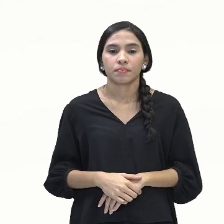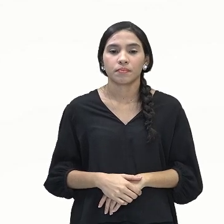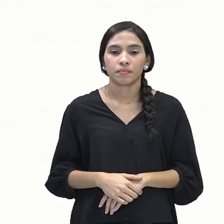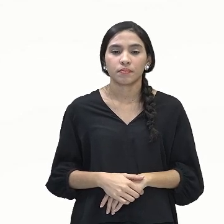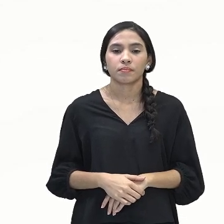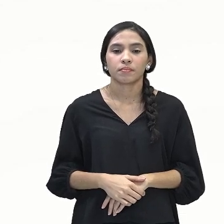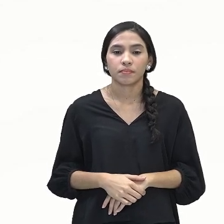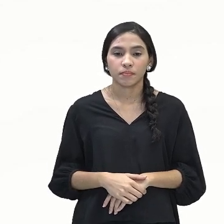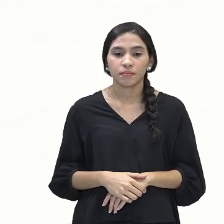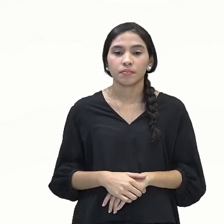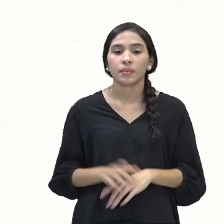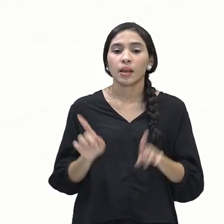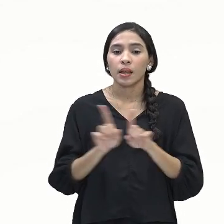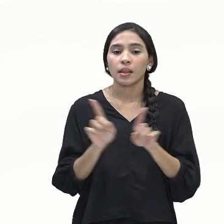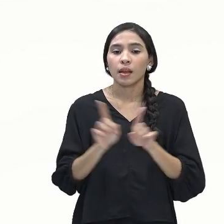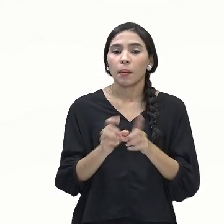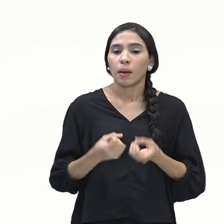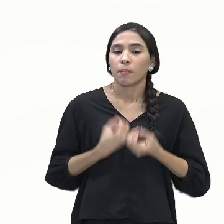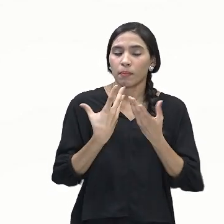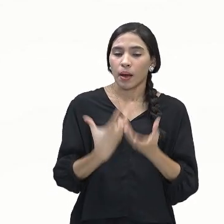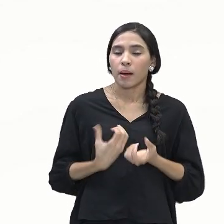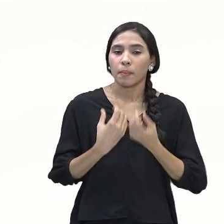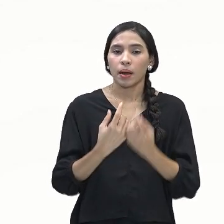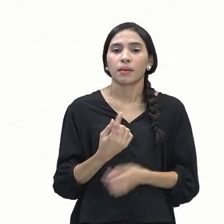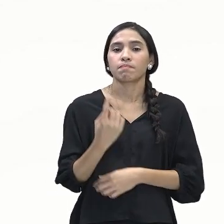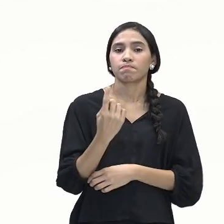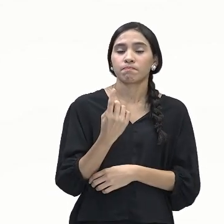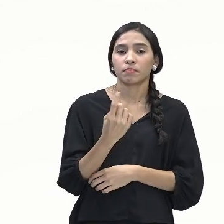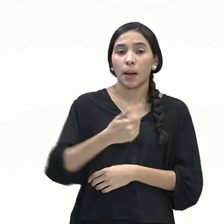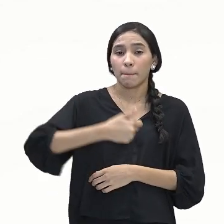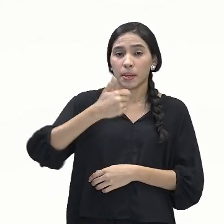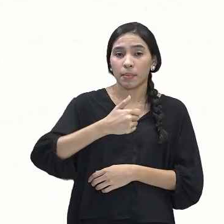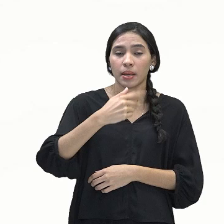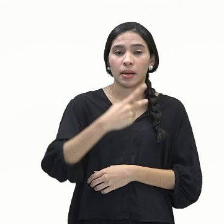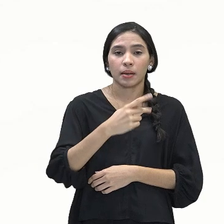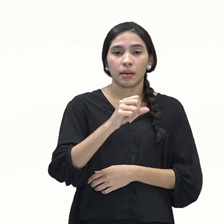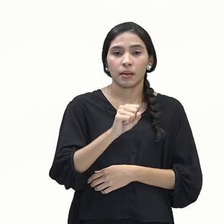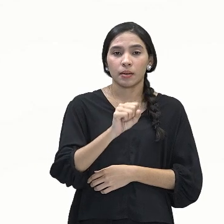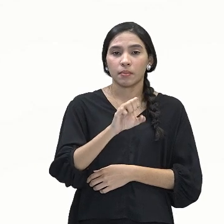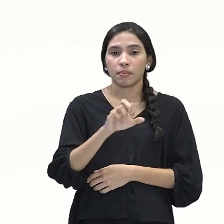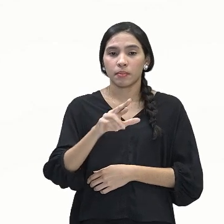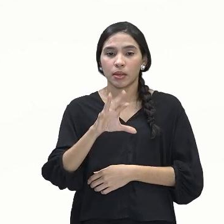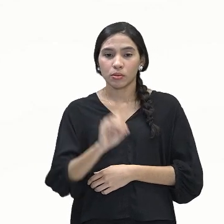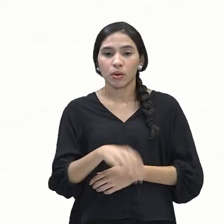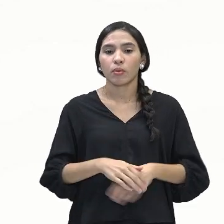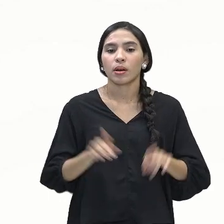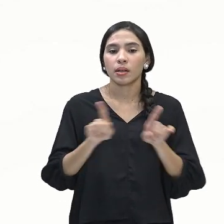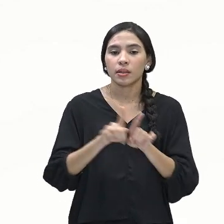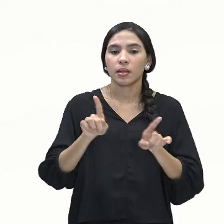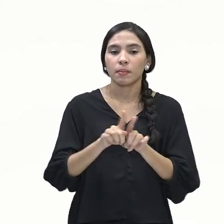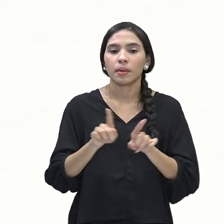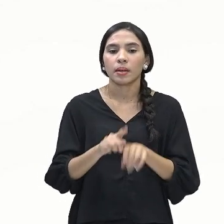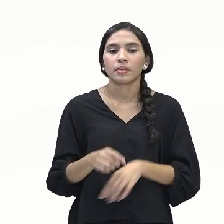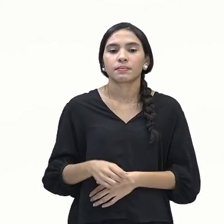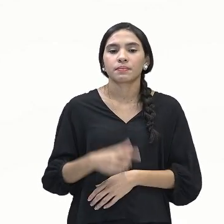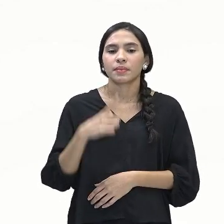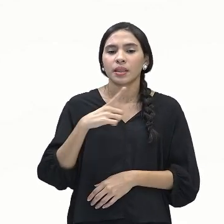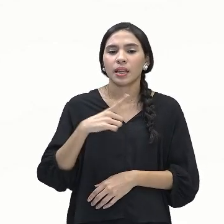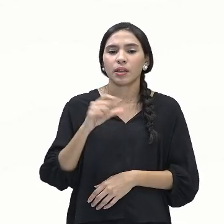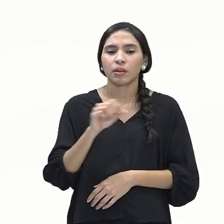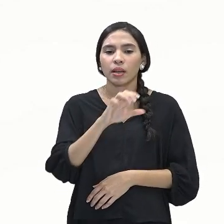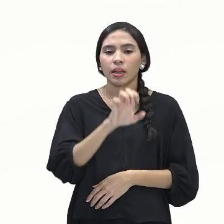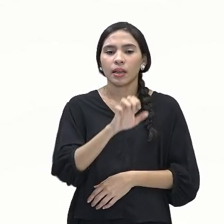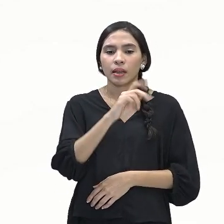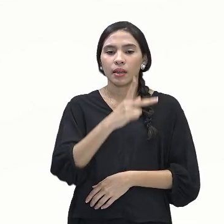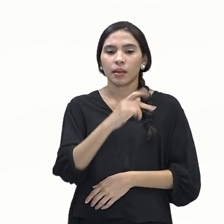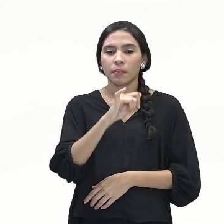tá? Narradores em primeira pessoa, a existência da epifania. O que é a epifania? É uma espécie de